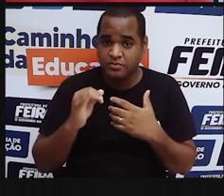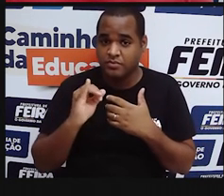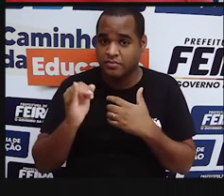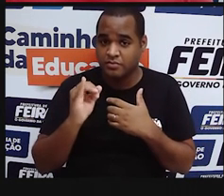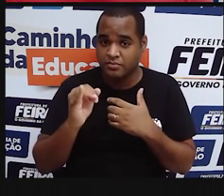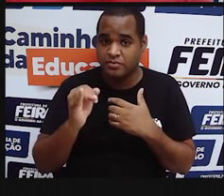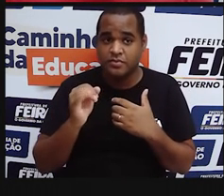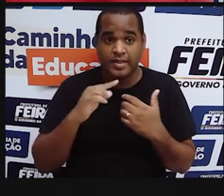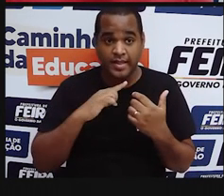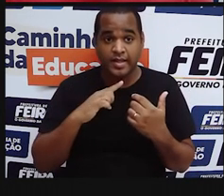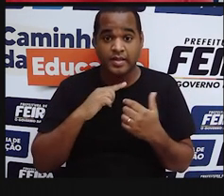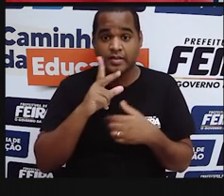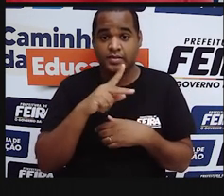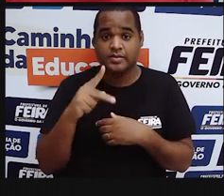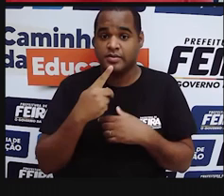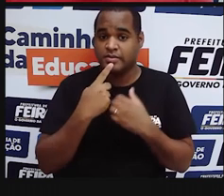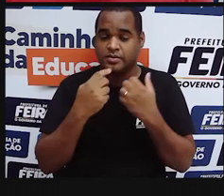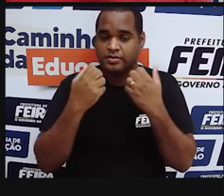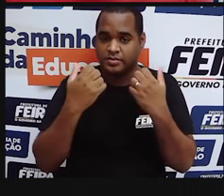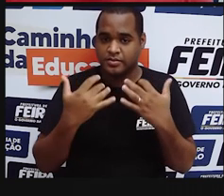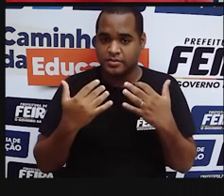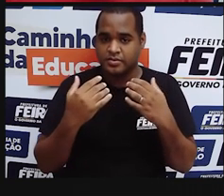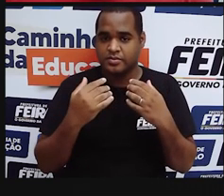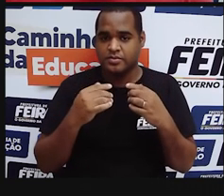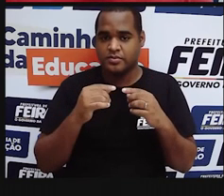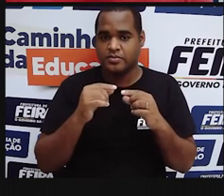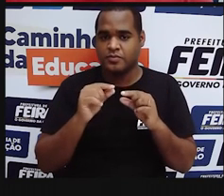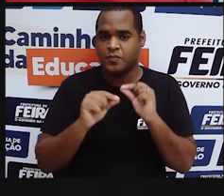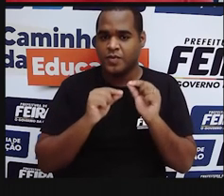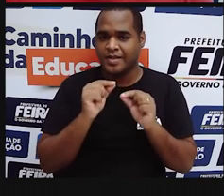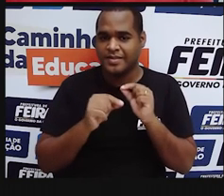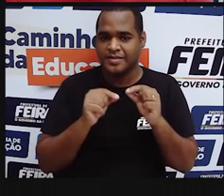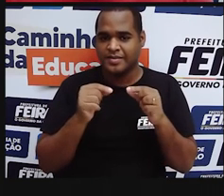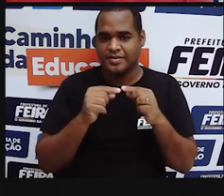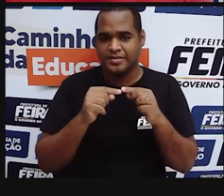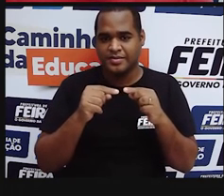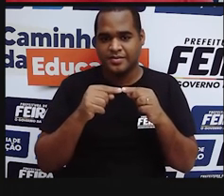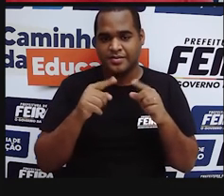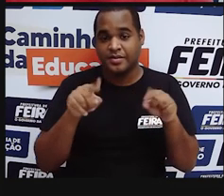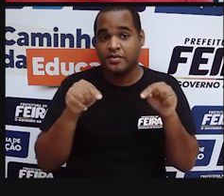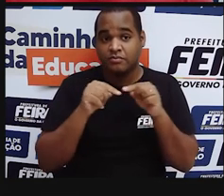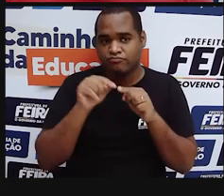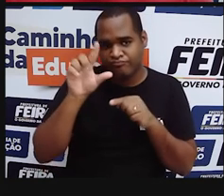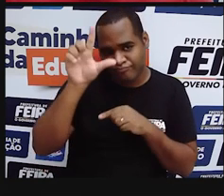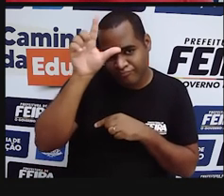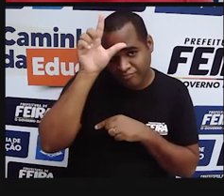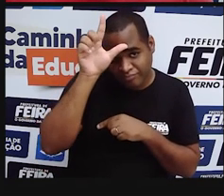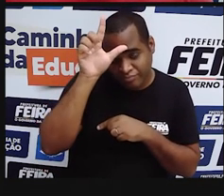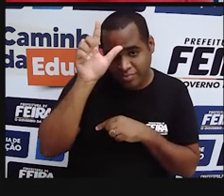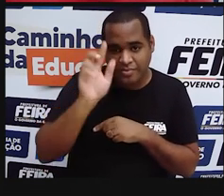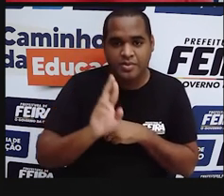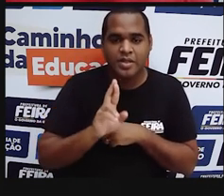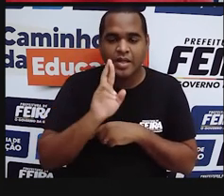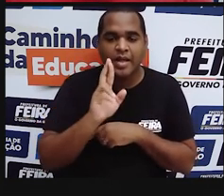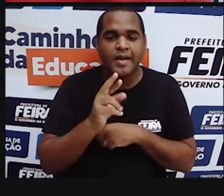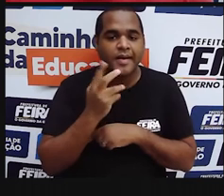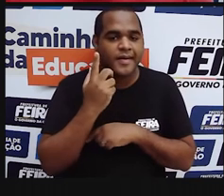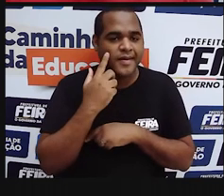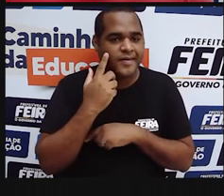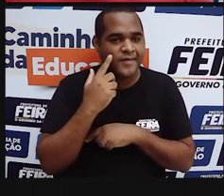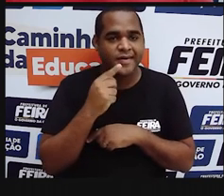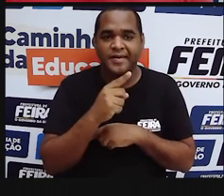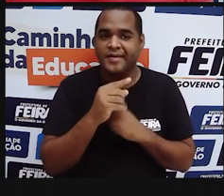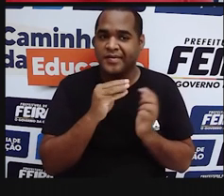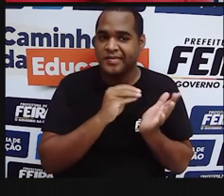reportar, porque, pela minha experiência como professor, eu já vi muito líder de turma que se sente melhor do que os outros e tenta ser